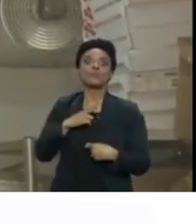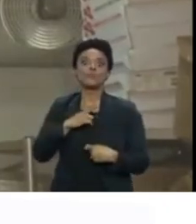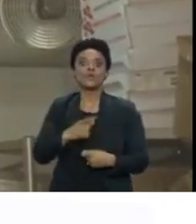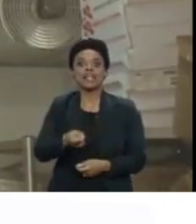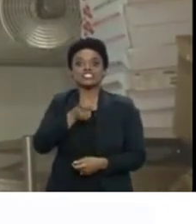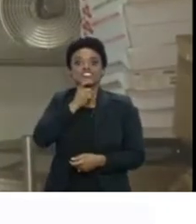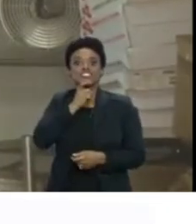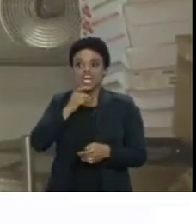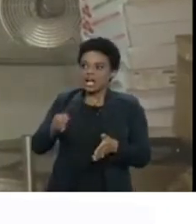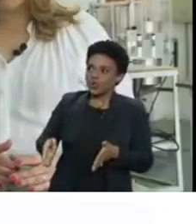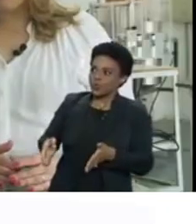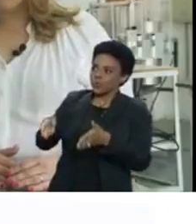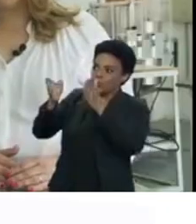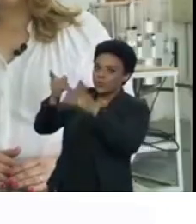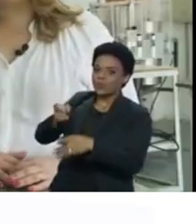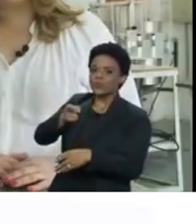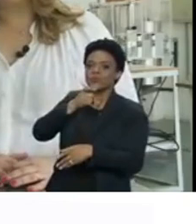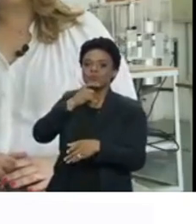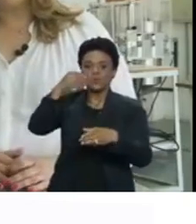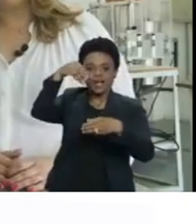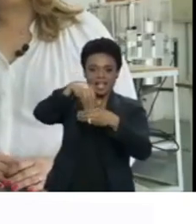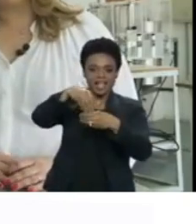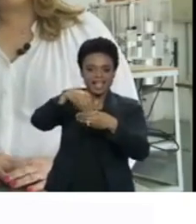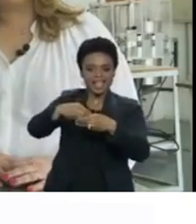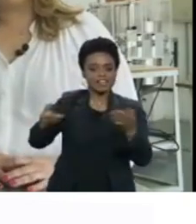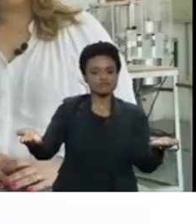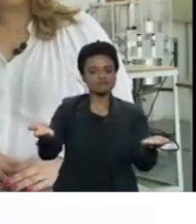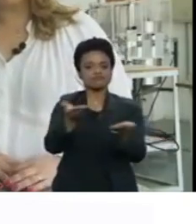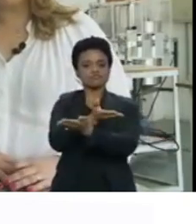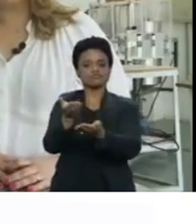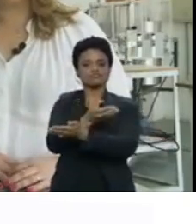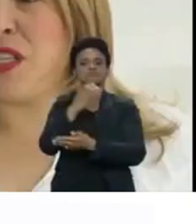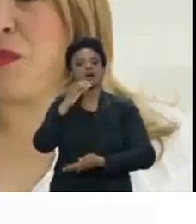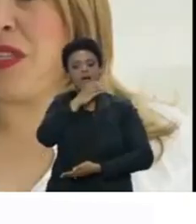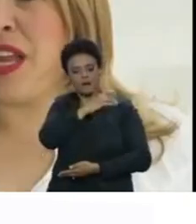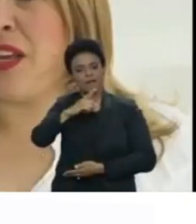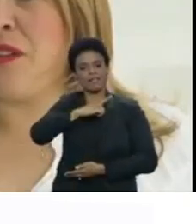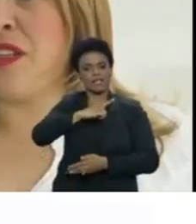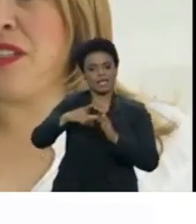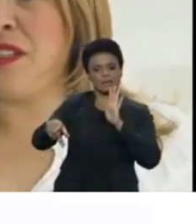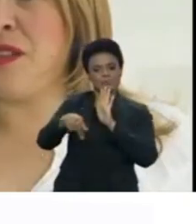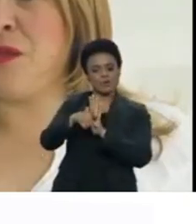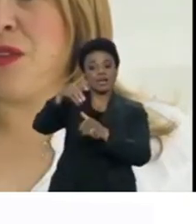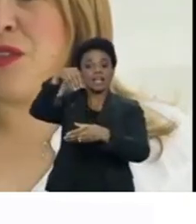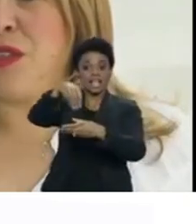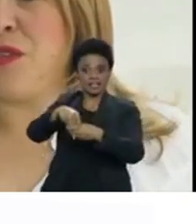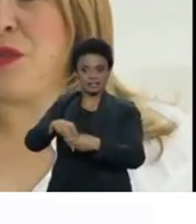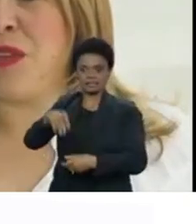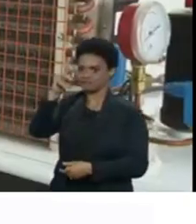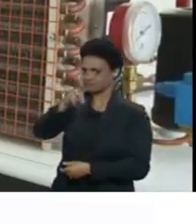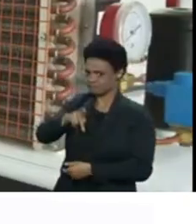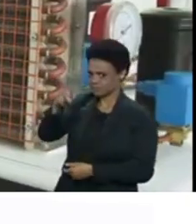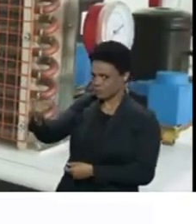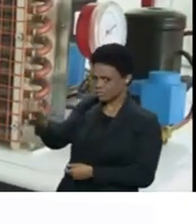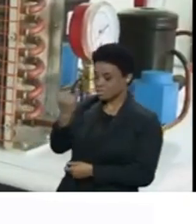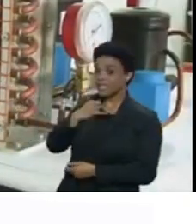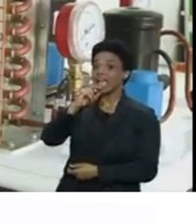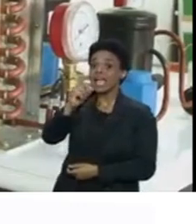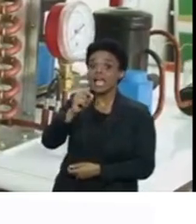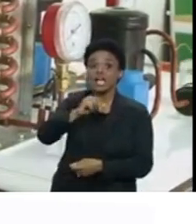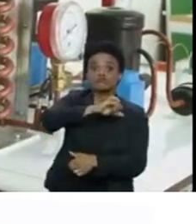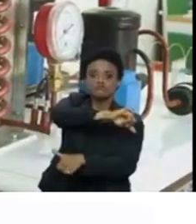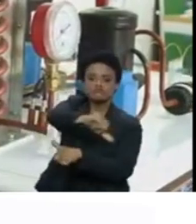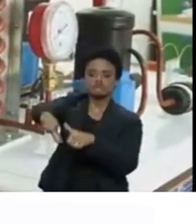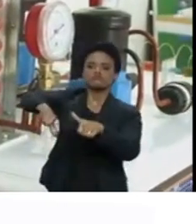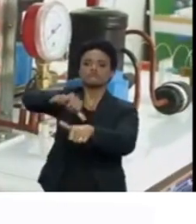no seu interior e os trocadores de calor compõem esses sistemas de refrigeração. A professora ainda cita que todo trocador de calor,